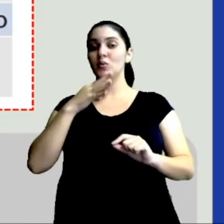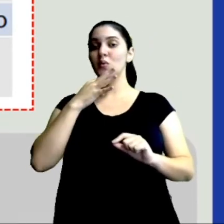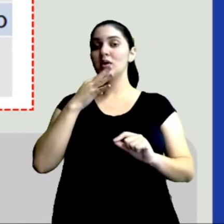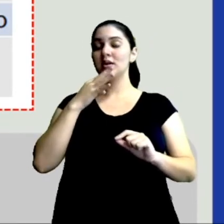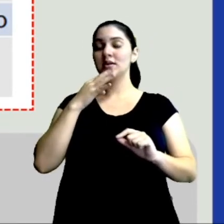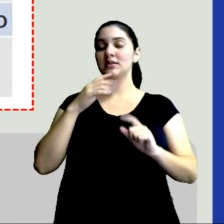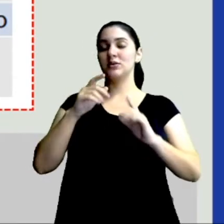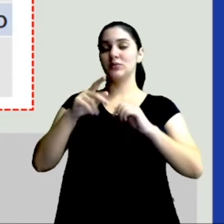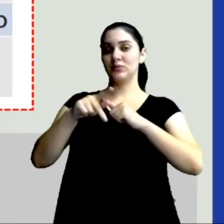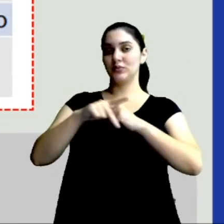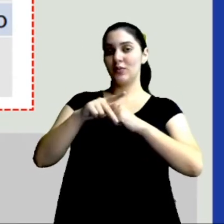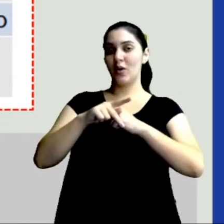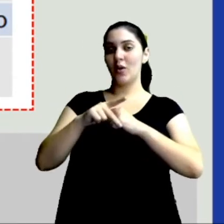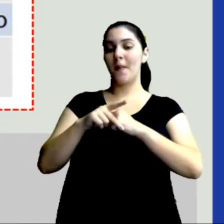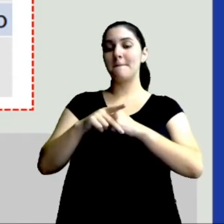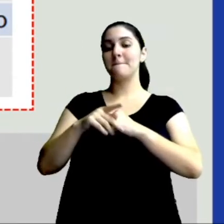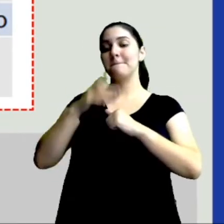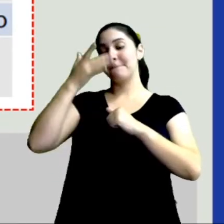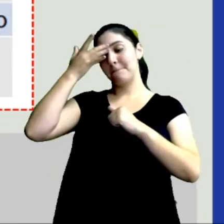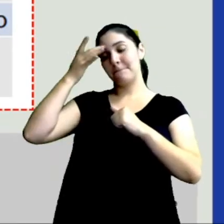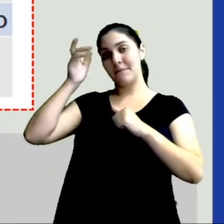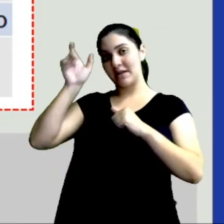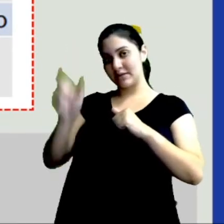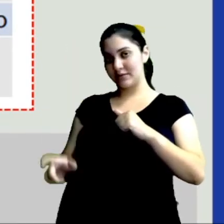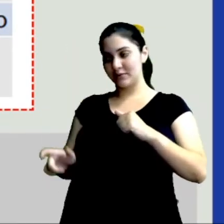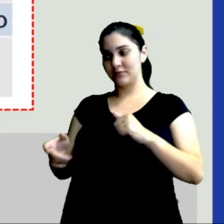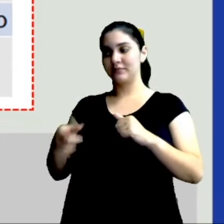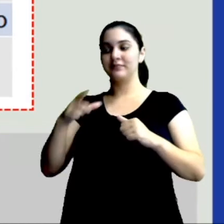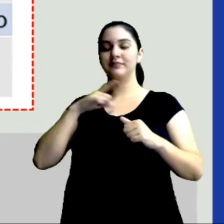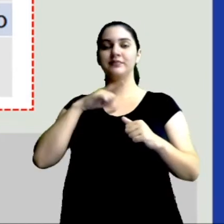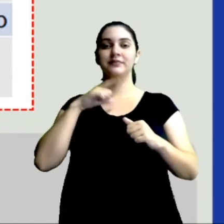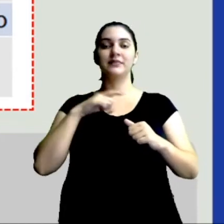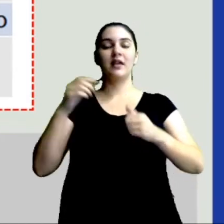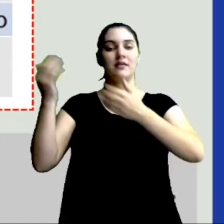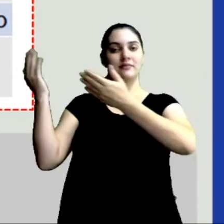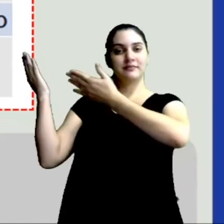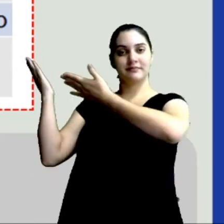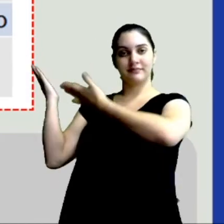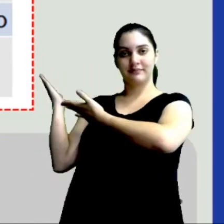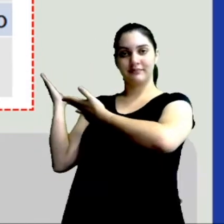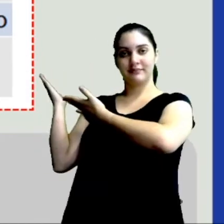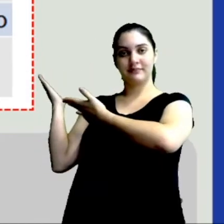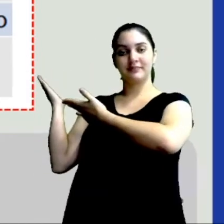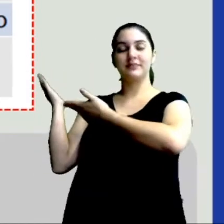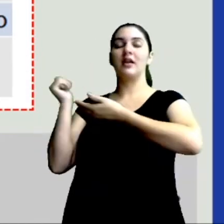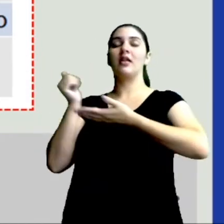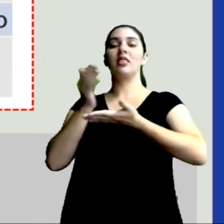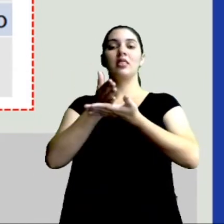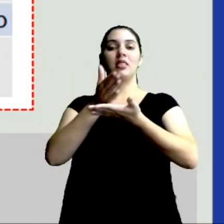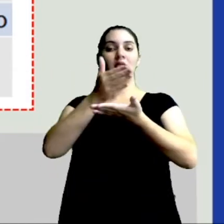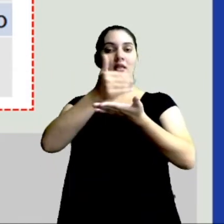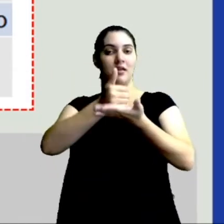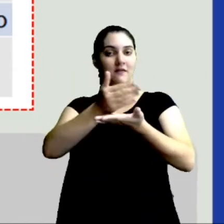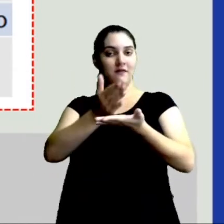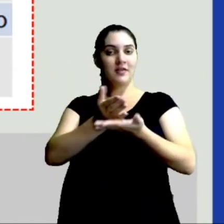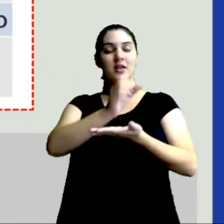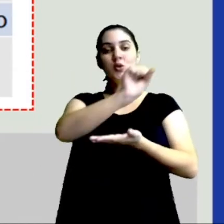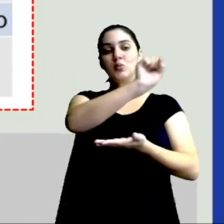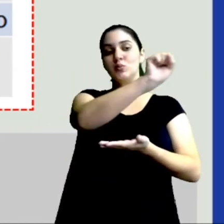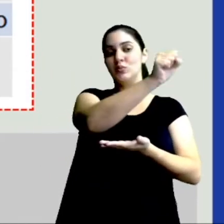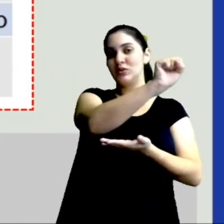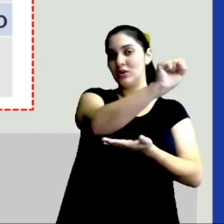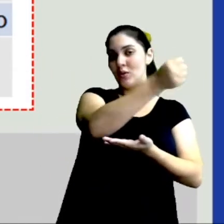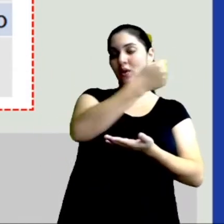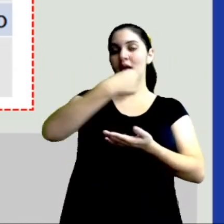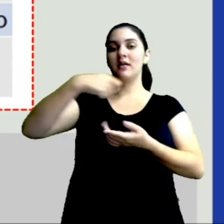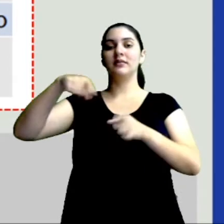pessoais. Tem aqui uma tabela, onde a gente divide aí os pronomes pessoais em singular e plural aí, né?